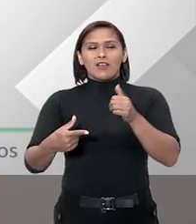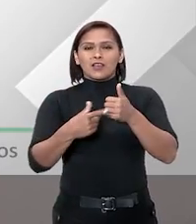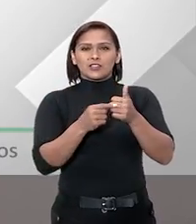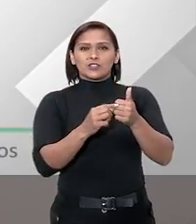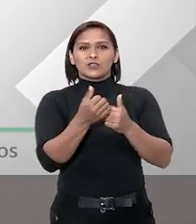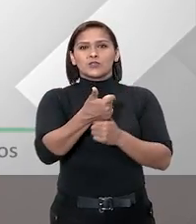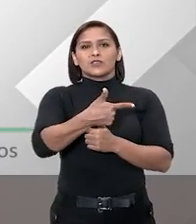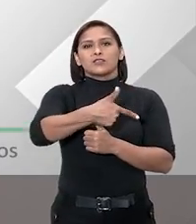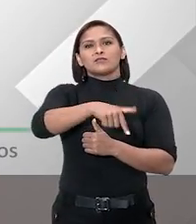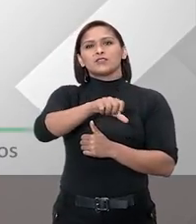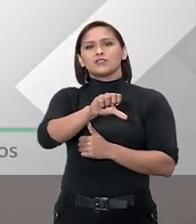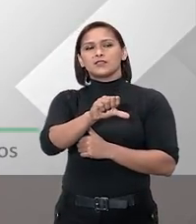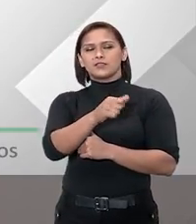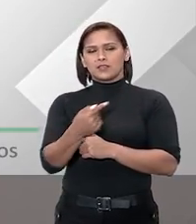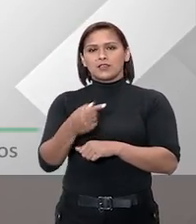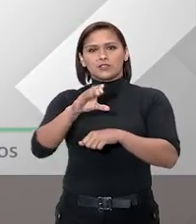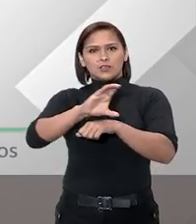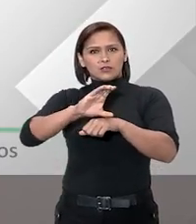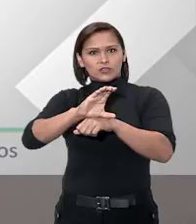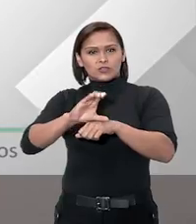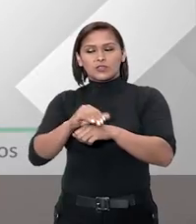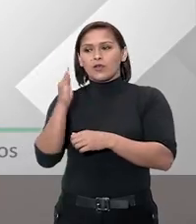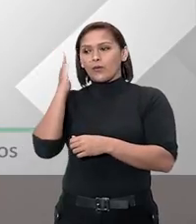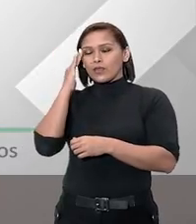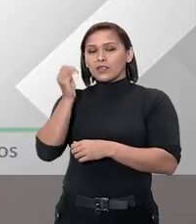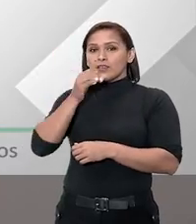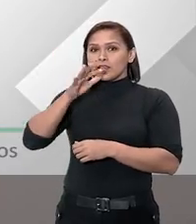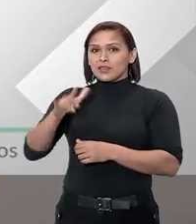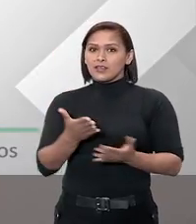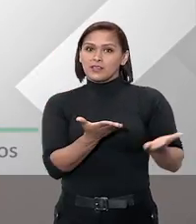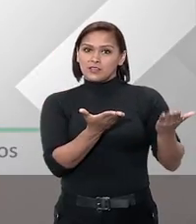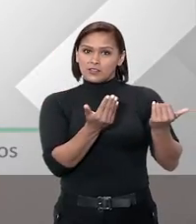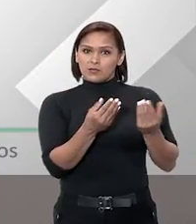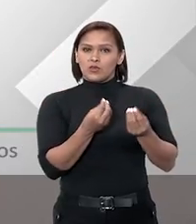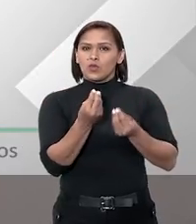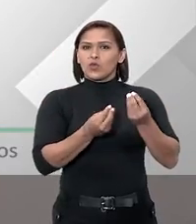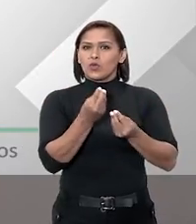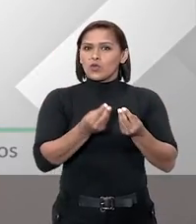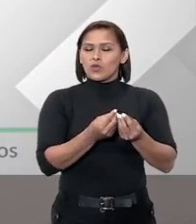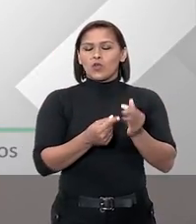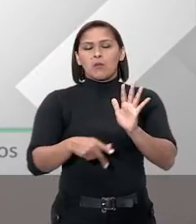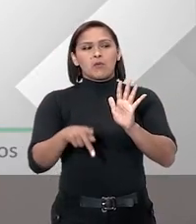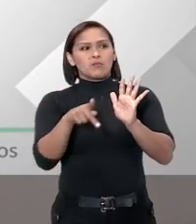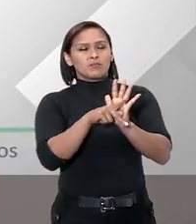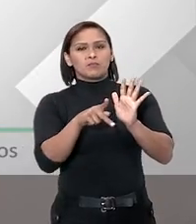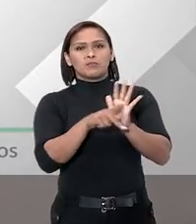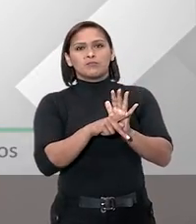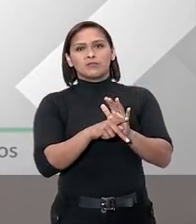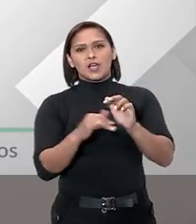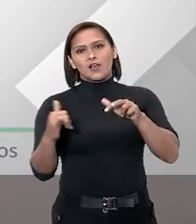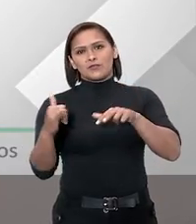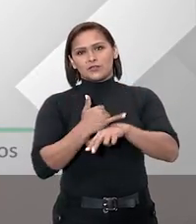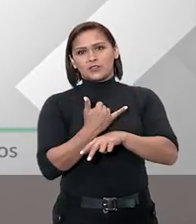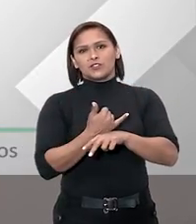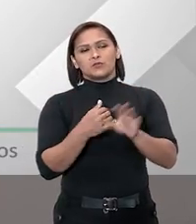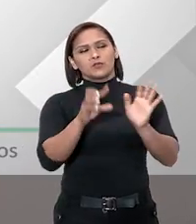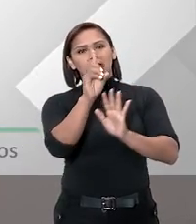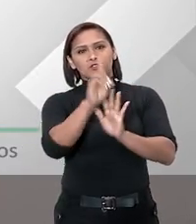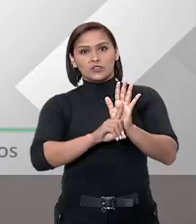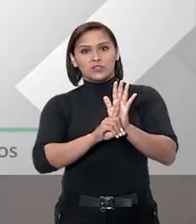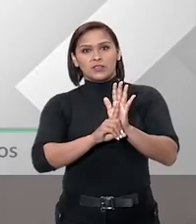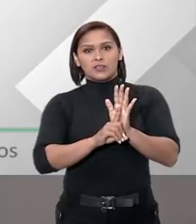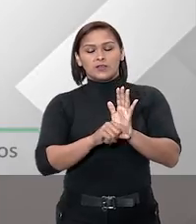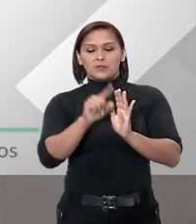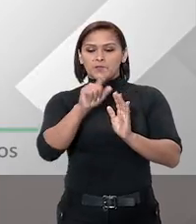artigo 227 da Constituição, entender essa criança e esse adolescente como sujeitos de direito.